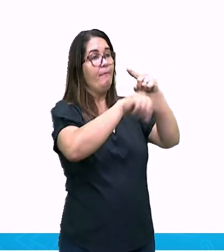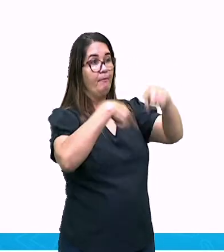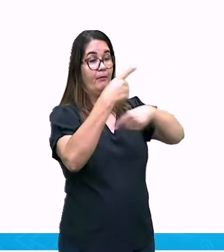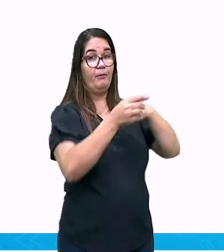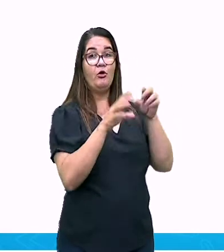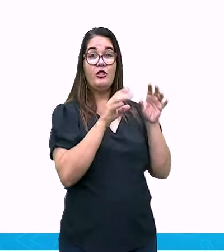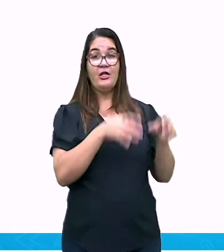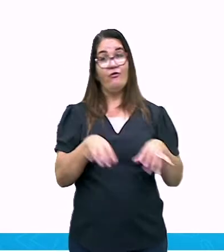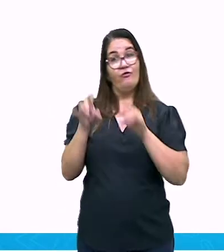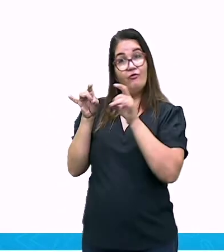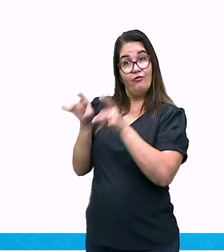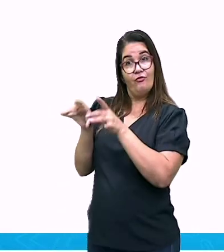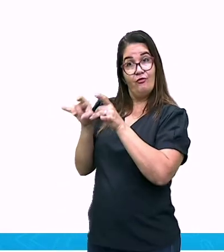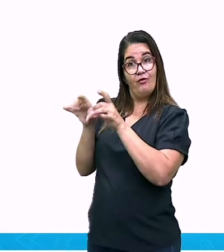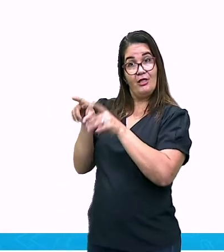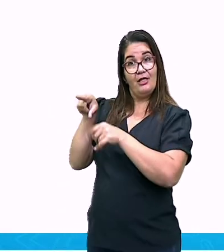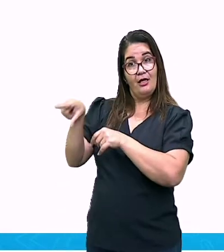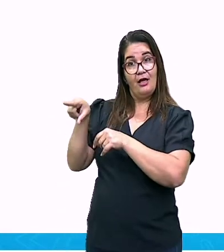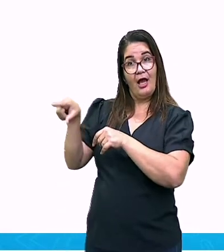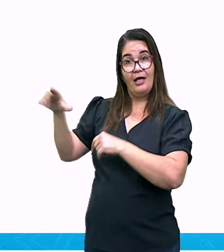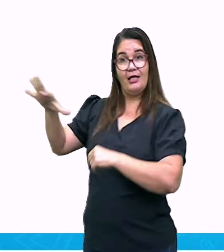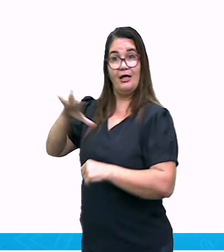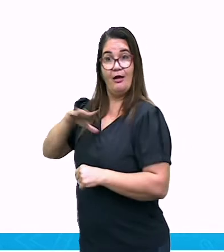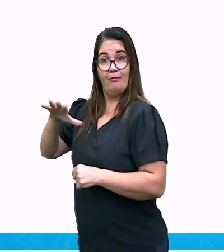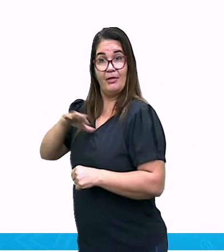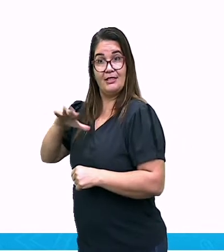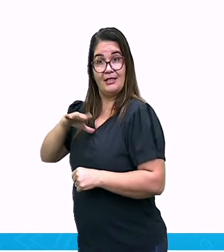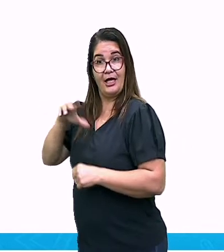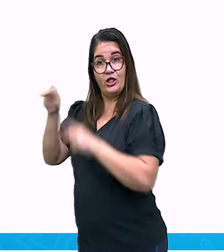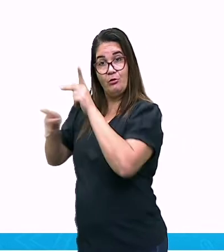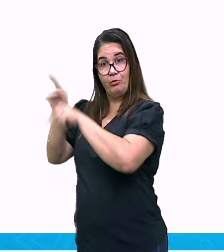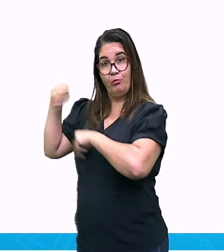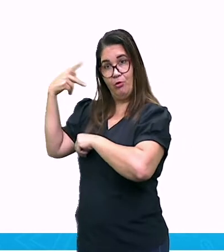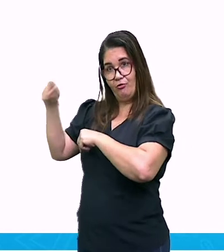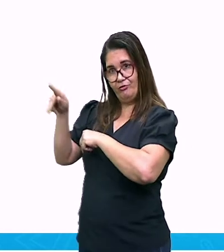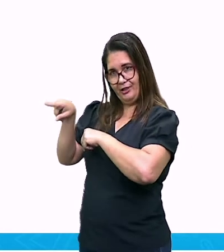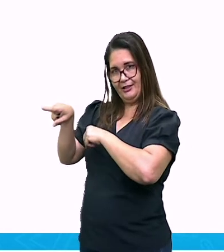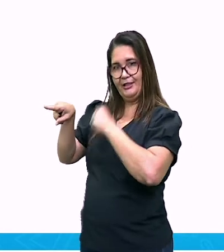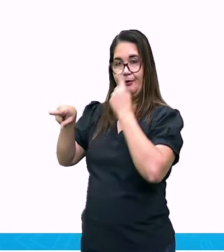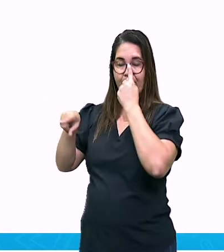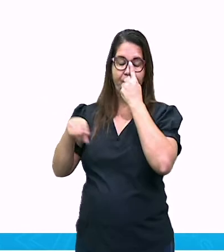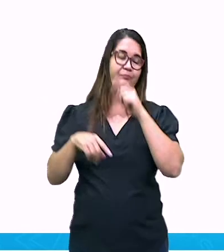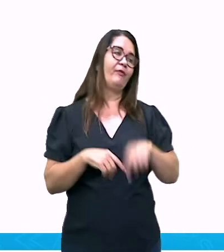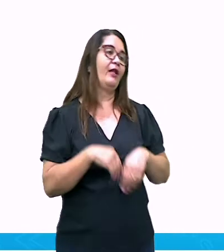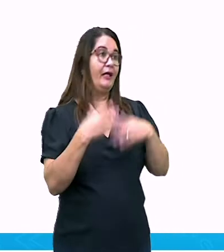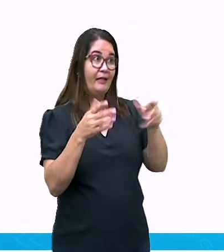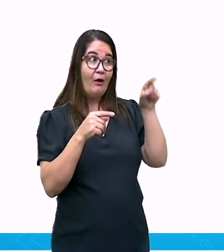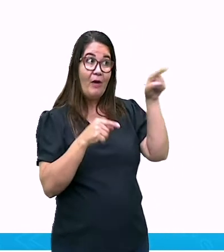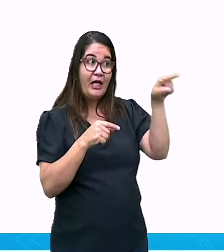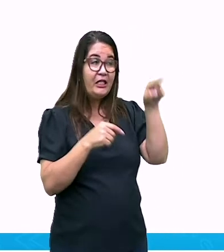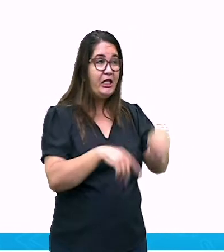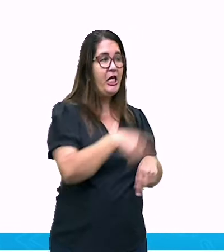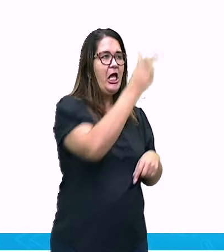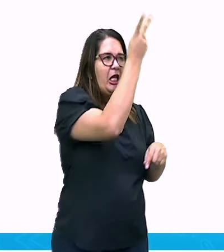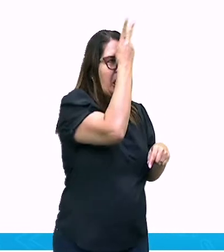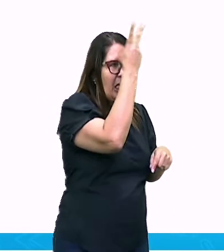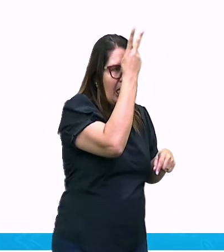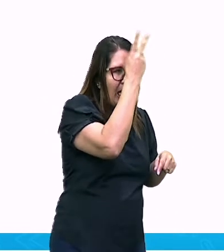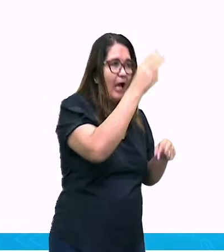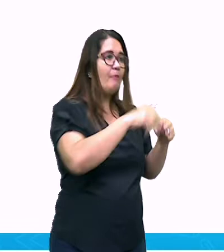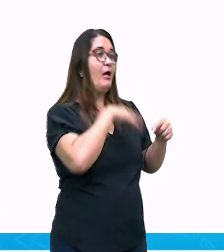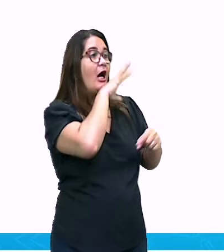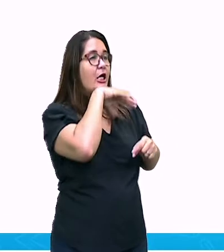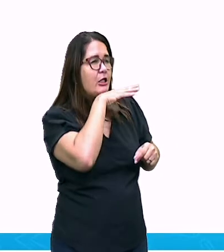cidade. Quem cria os animais como bois, cavalos, cabras, porcos, aves são chamados